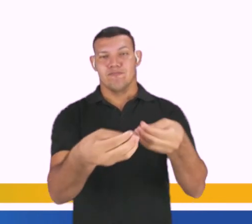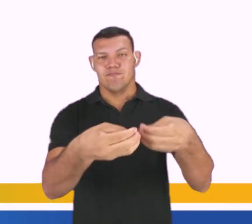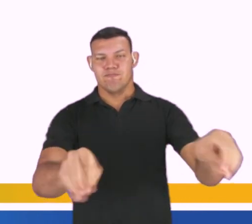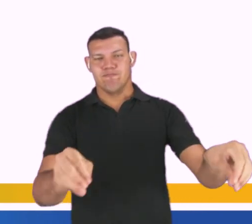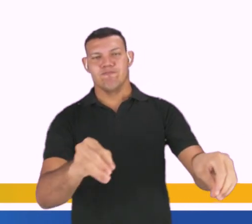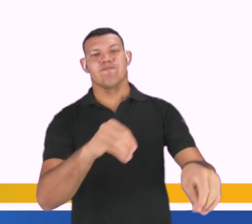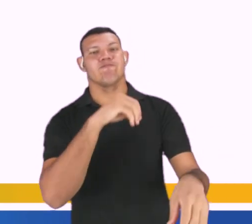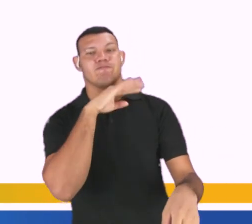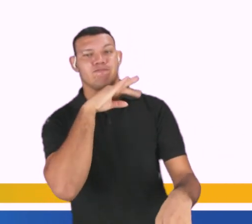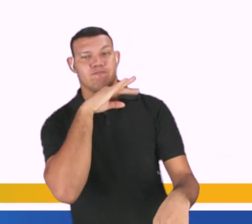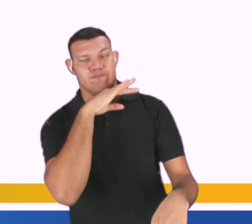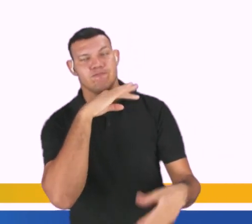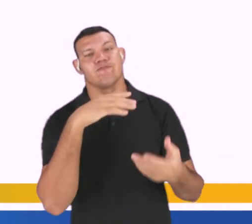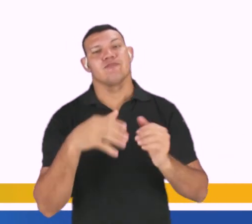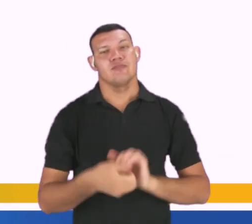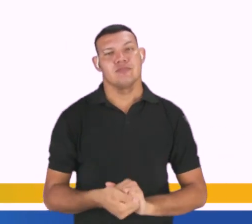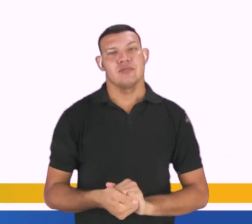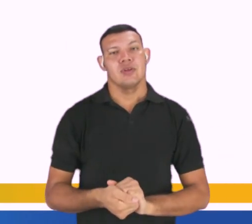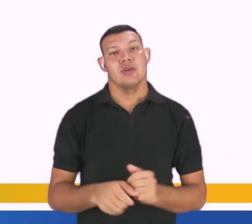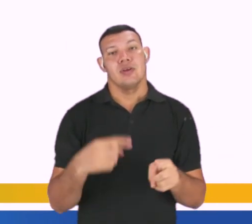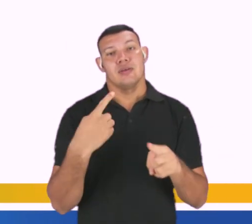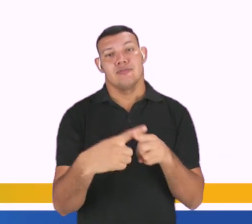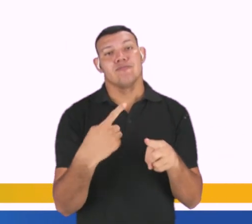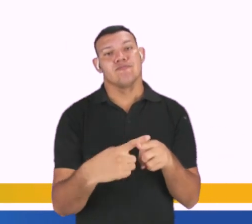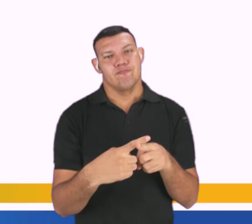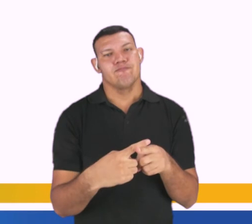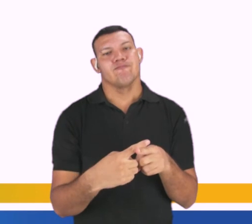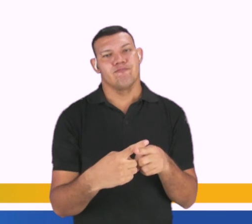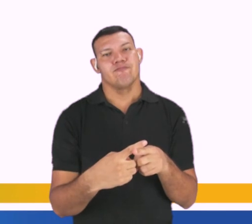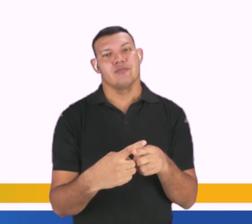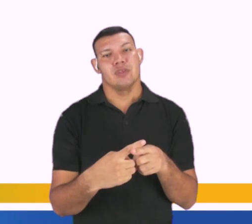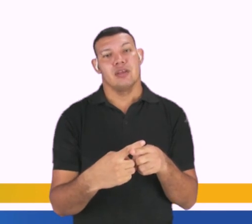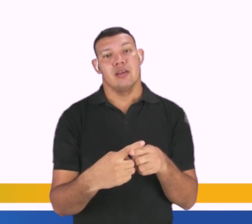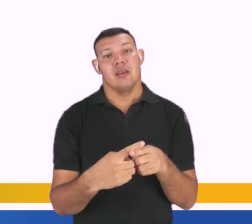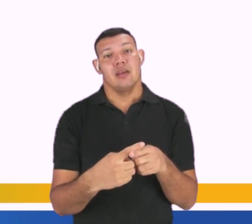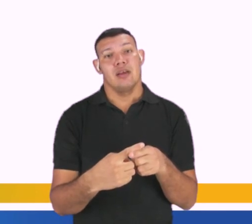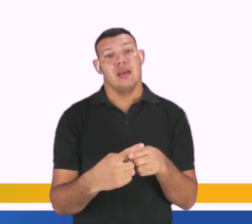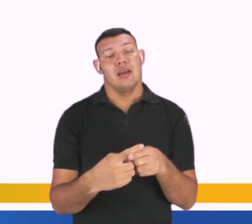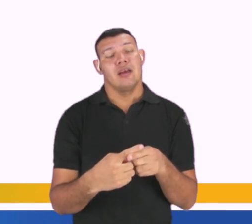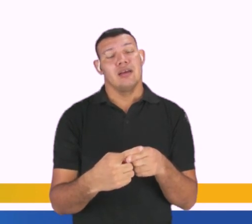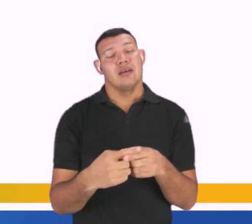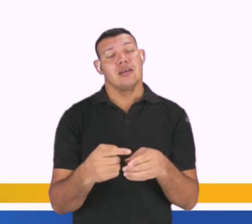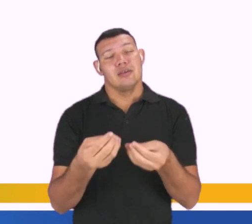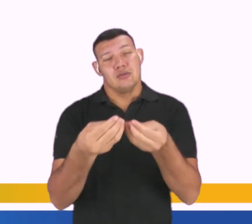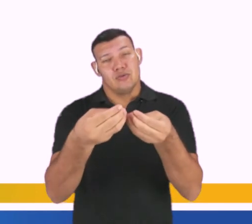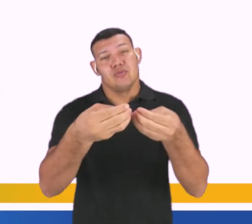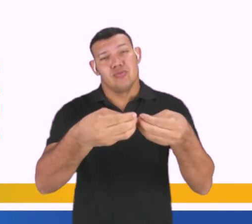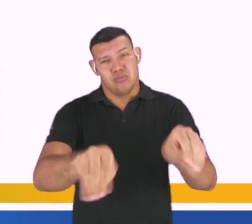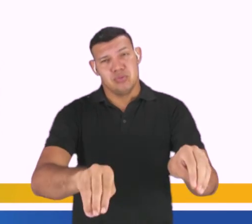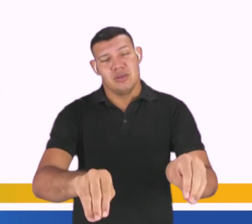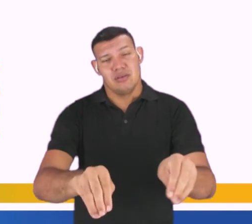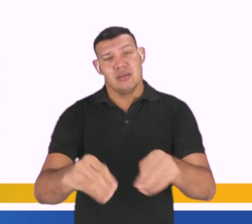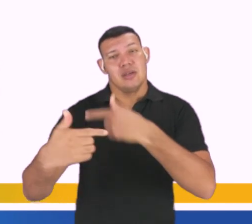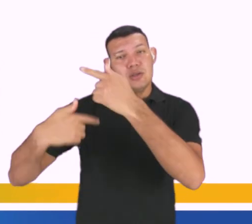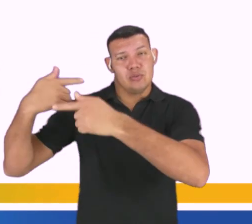ambiental negativo que causa dano inclusive para gerações futuras, e isso não é o interesse de